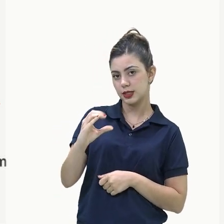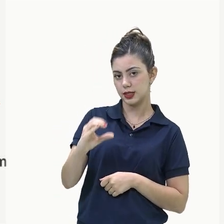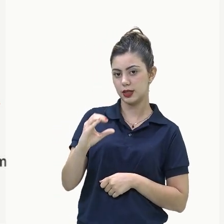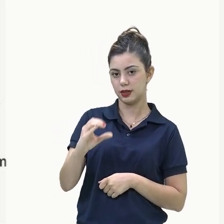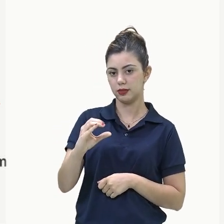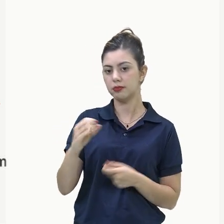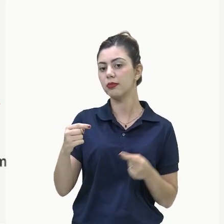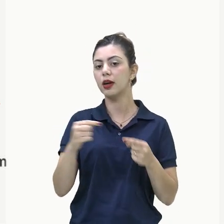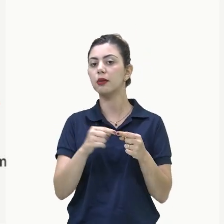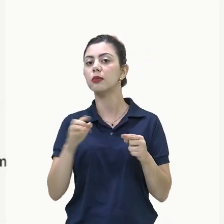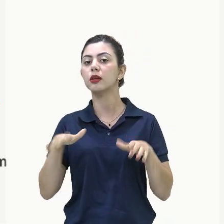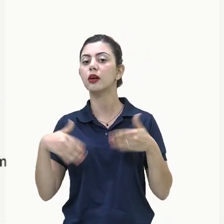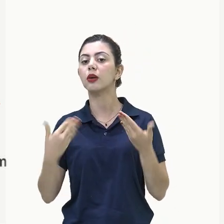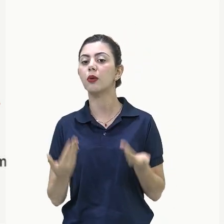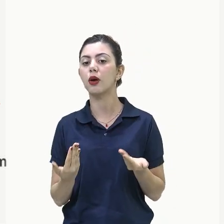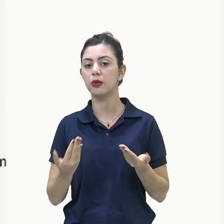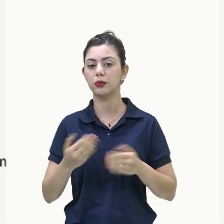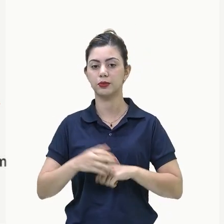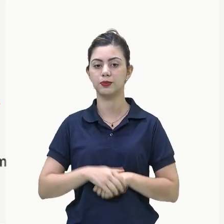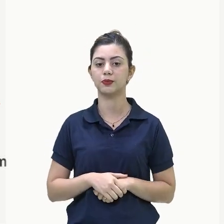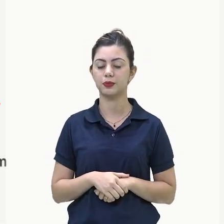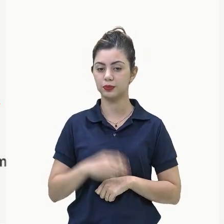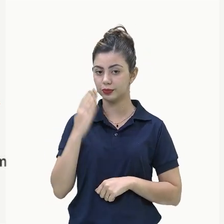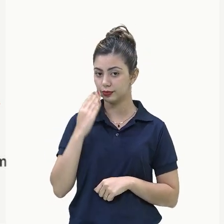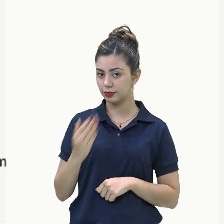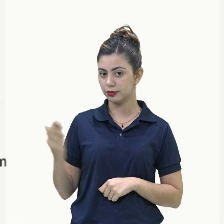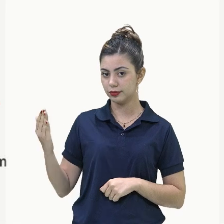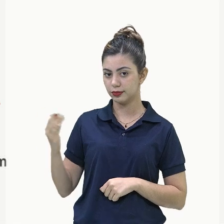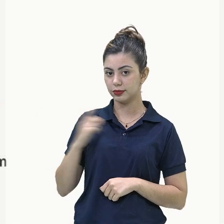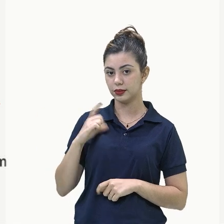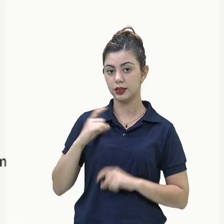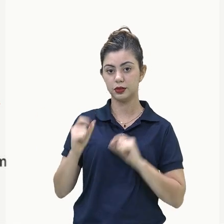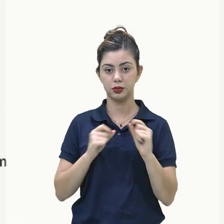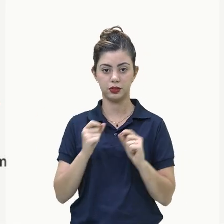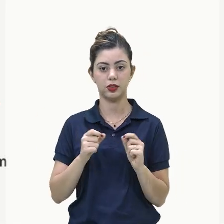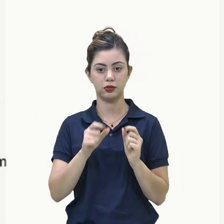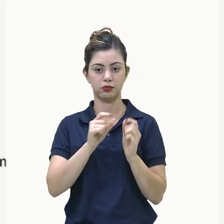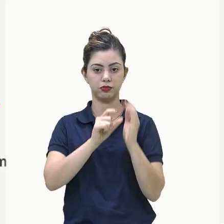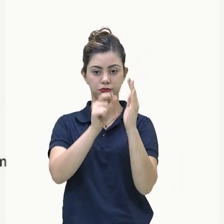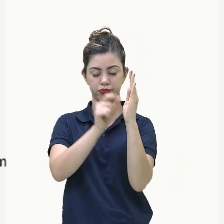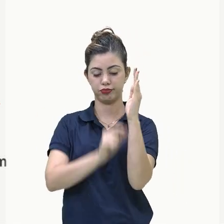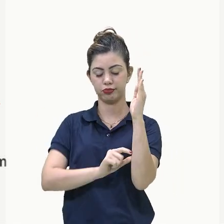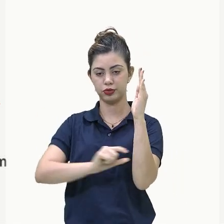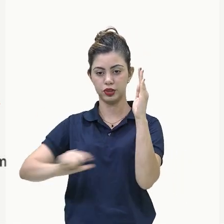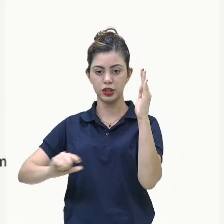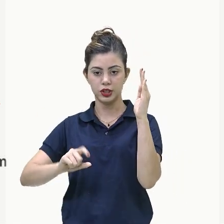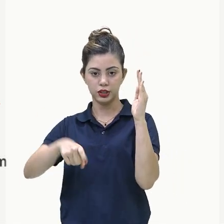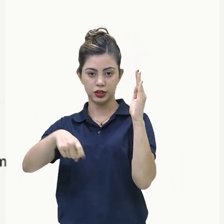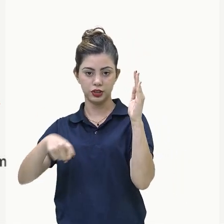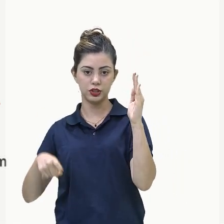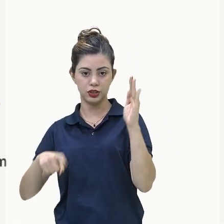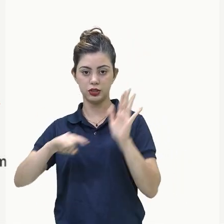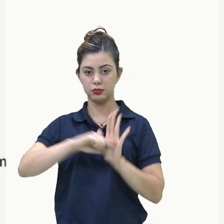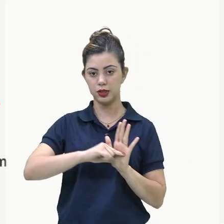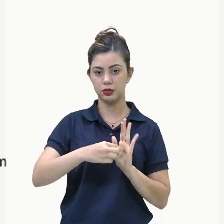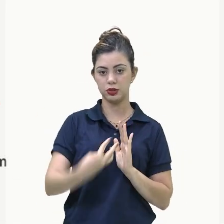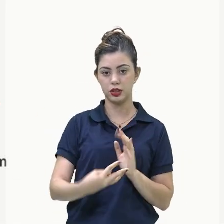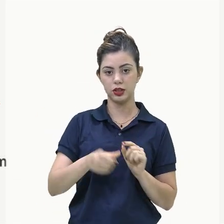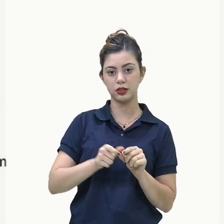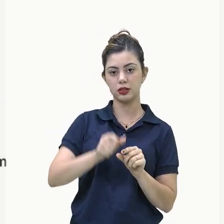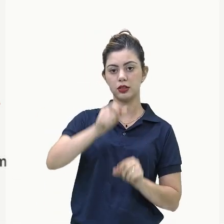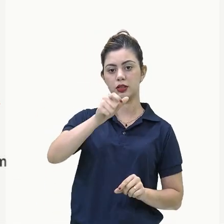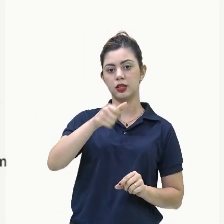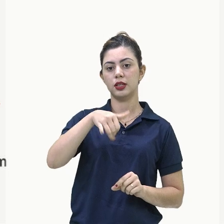ordenado do ponto C, ele tem x igual a menos 3 e um y igual a